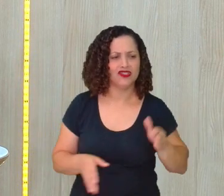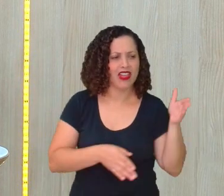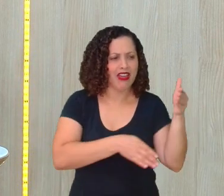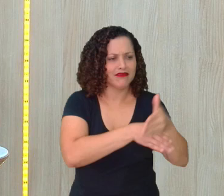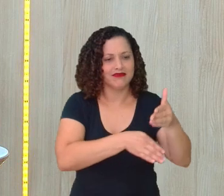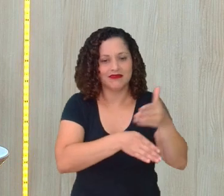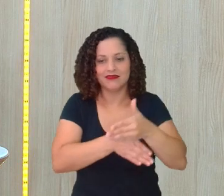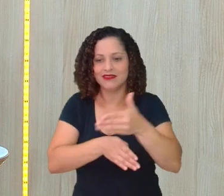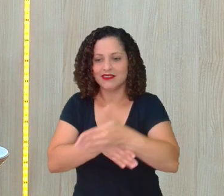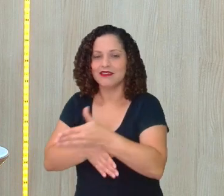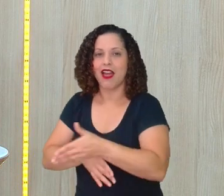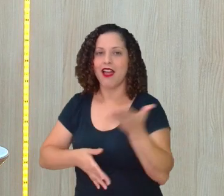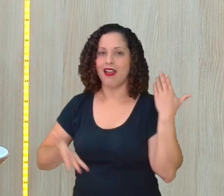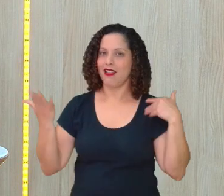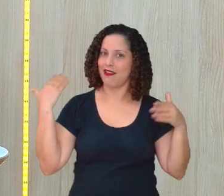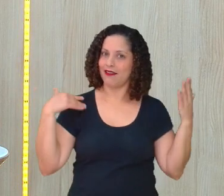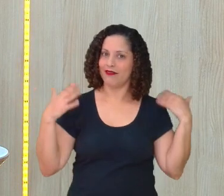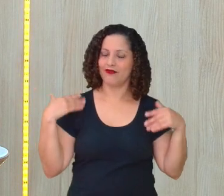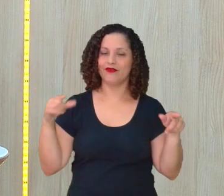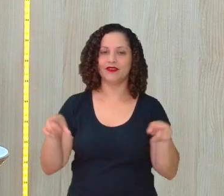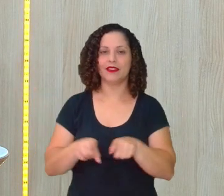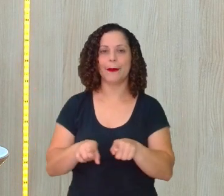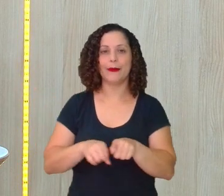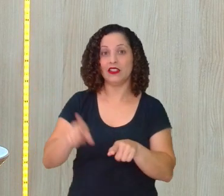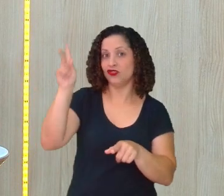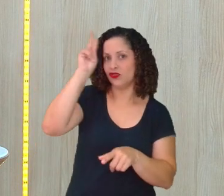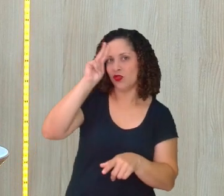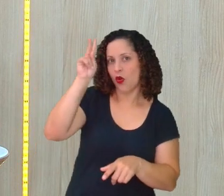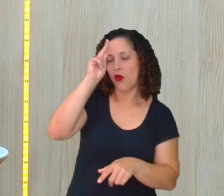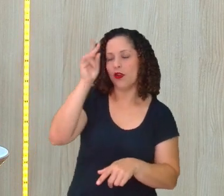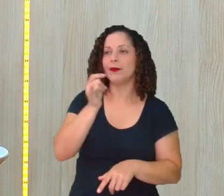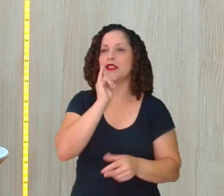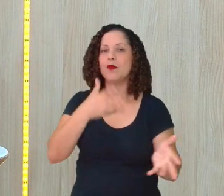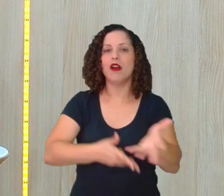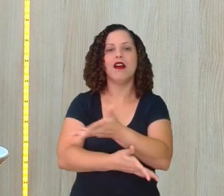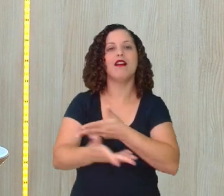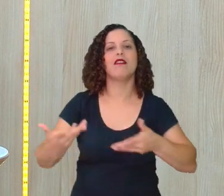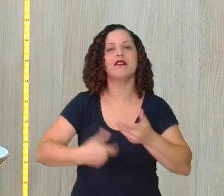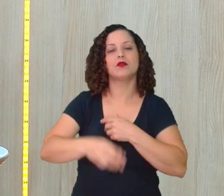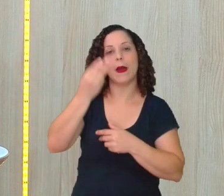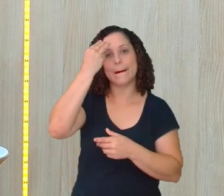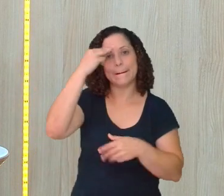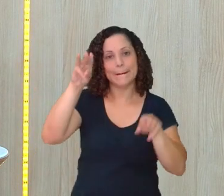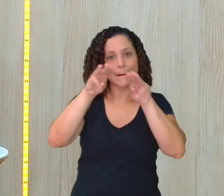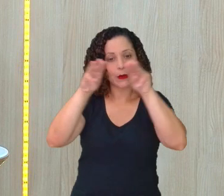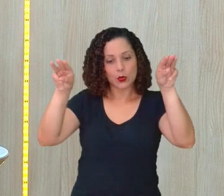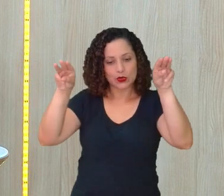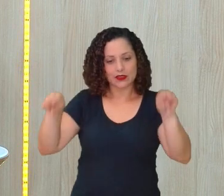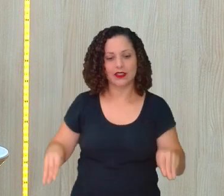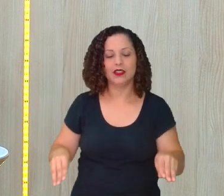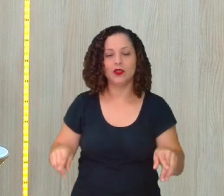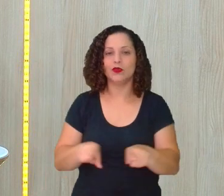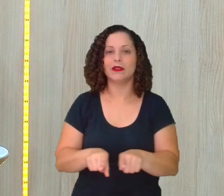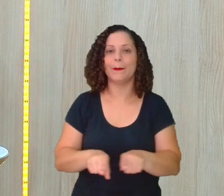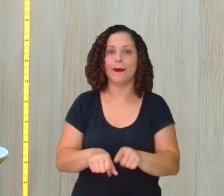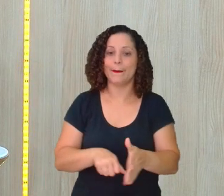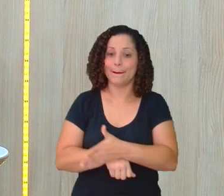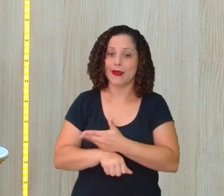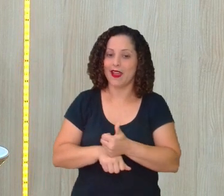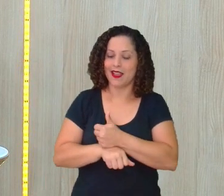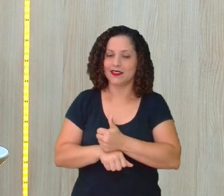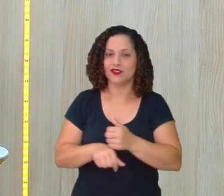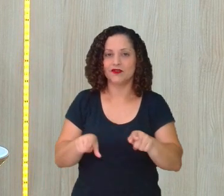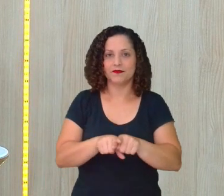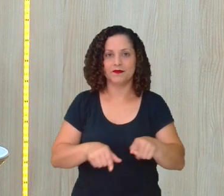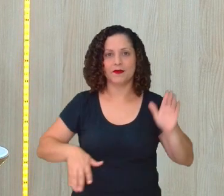histórica, né? Nos museus que você tem as nossas praças a questão das praias, né, que são